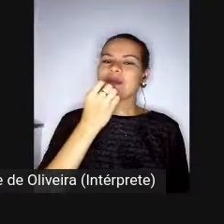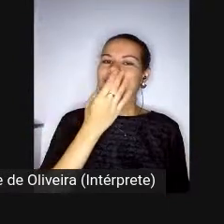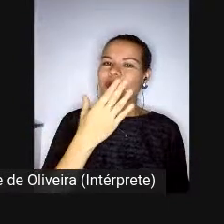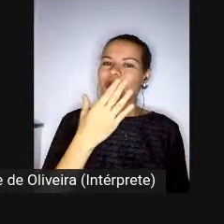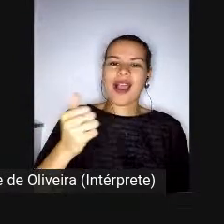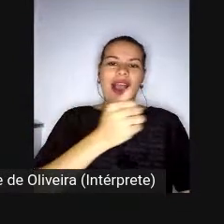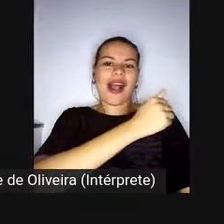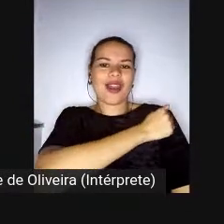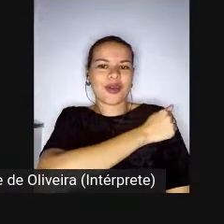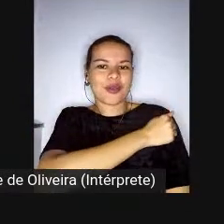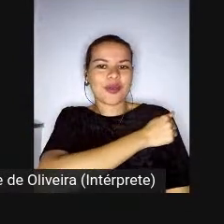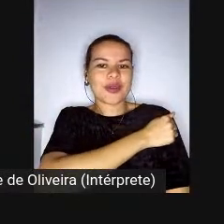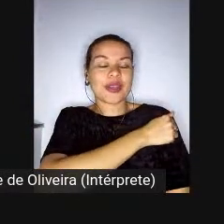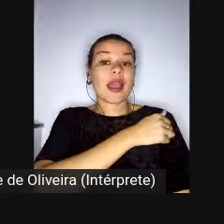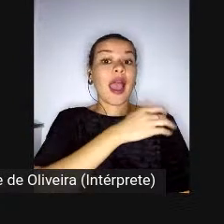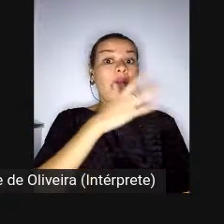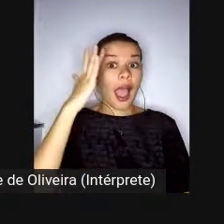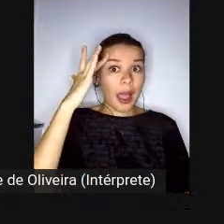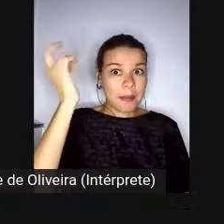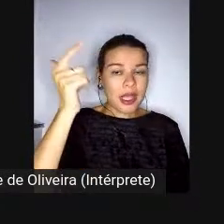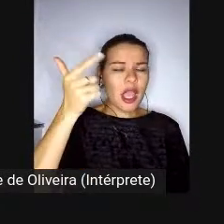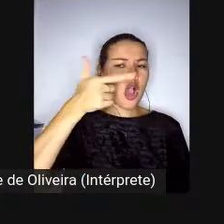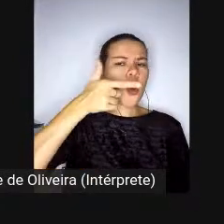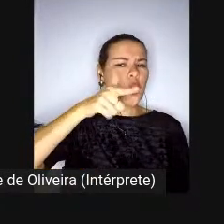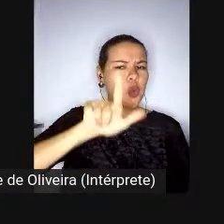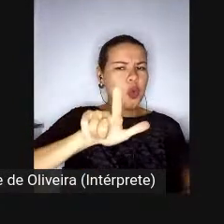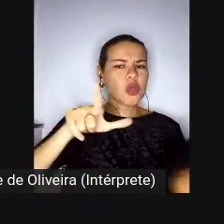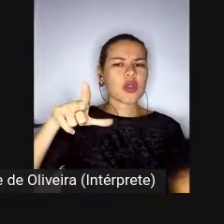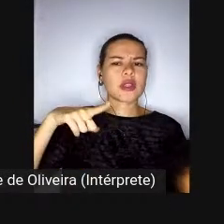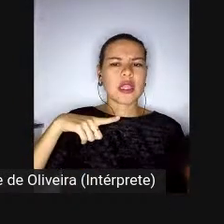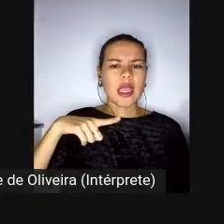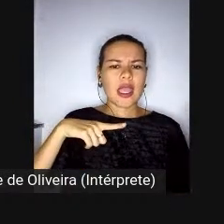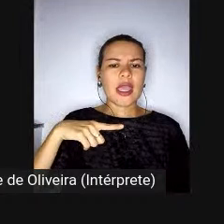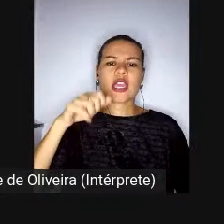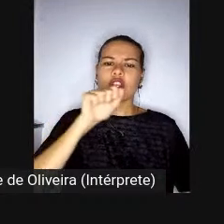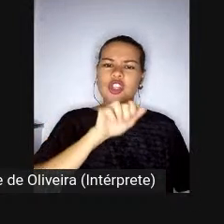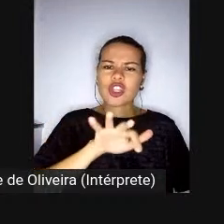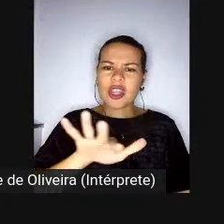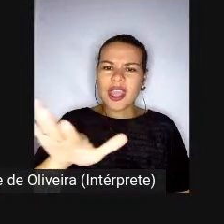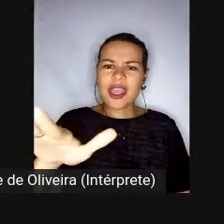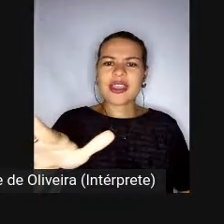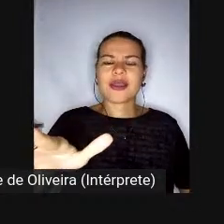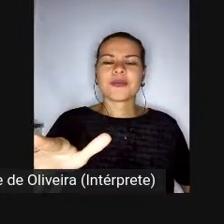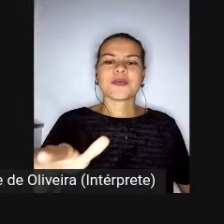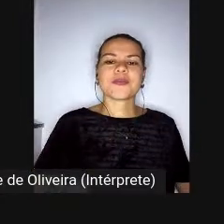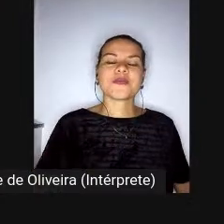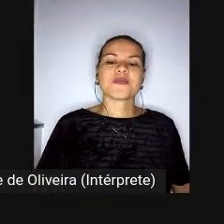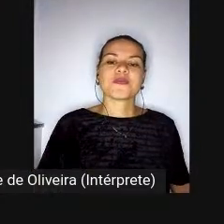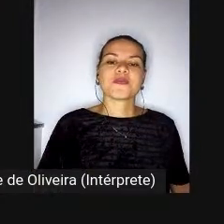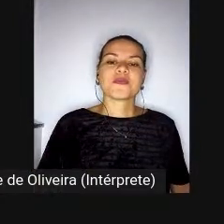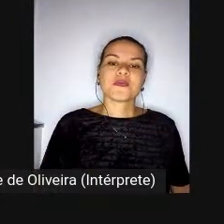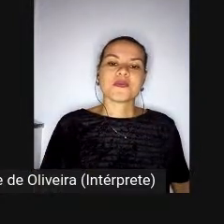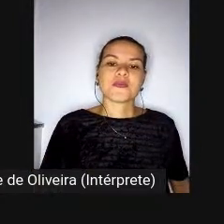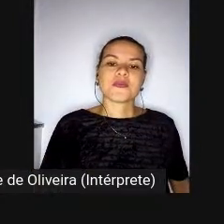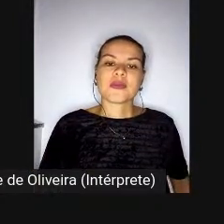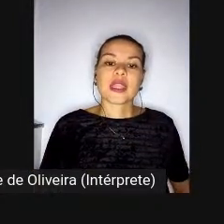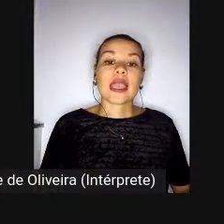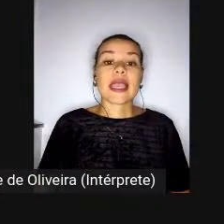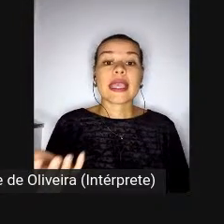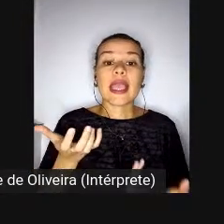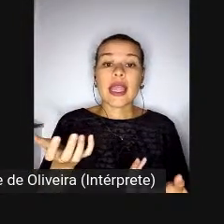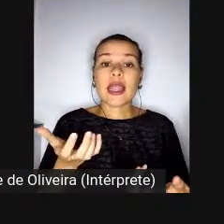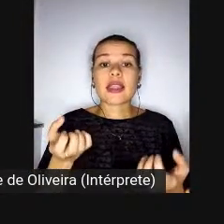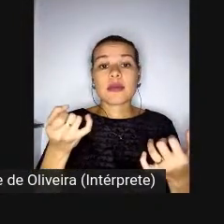Amanhã a gente continua com Os relatos de extensão e vamos ter encerramento cultural é o que eu queria falar assim